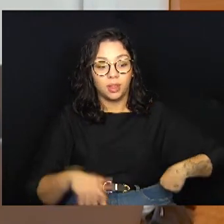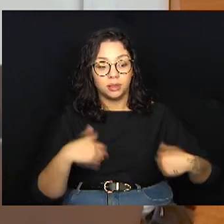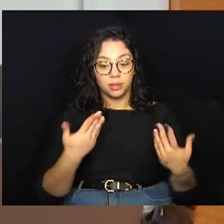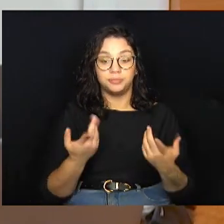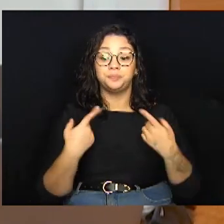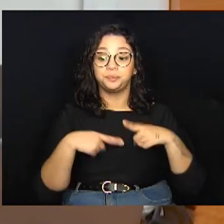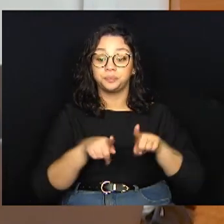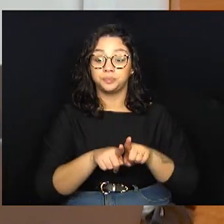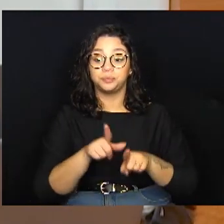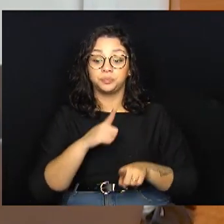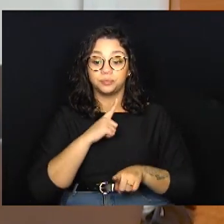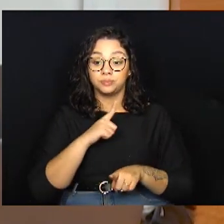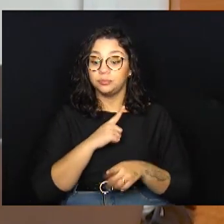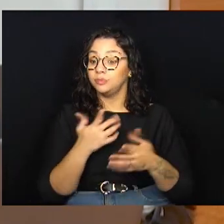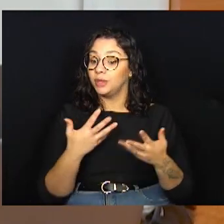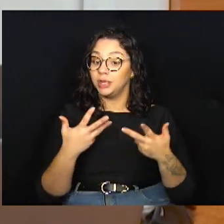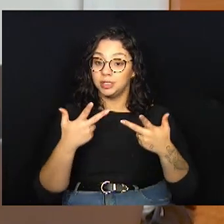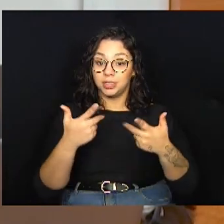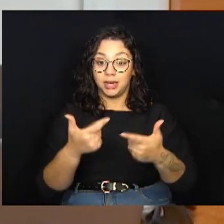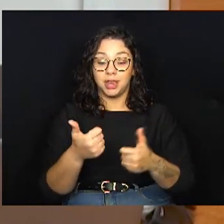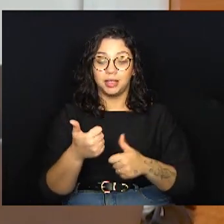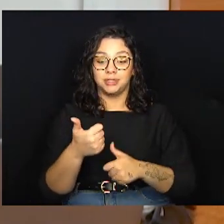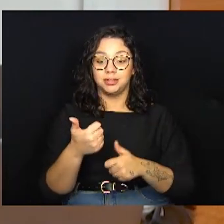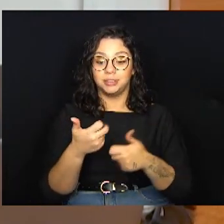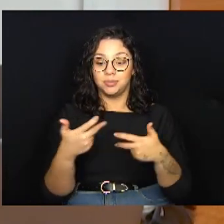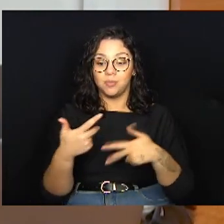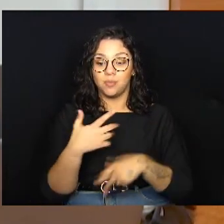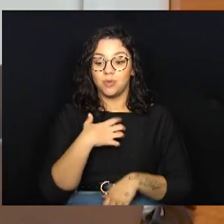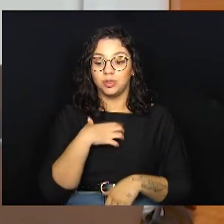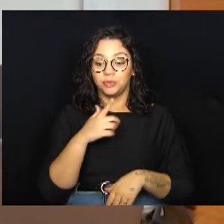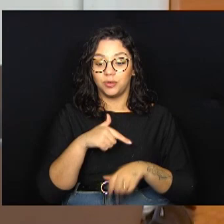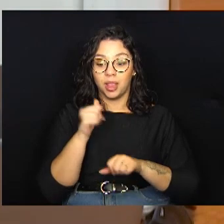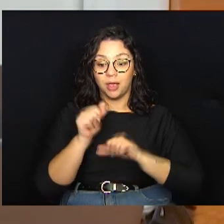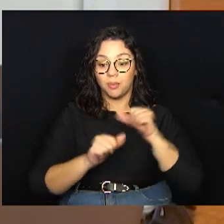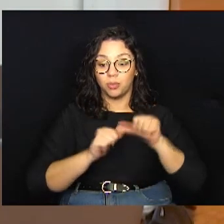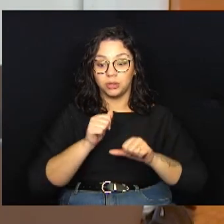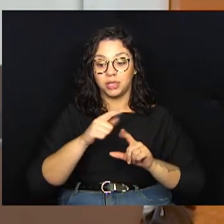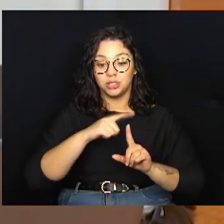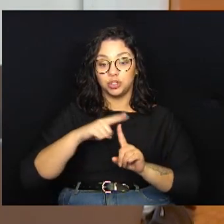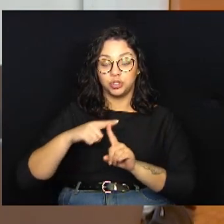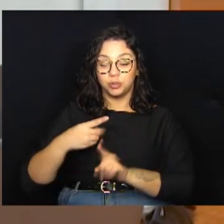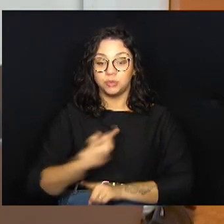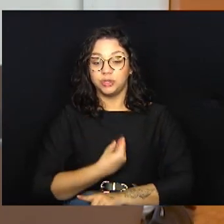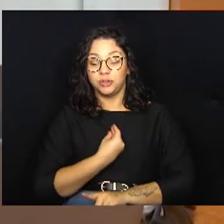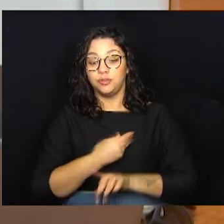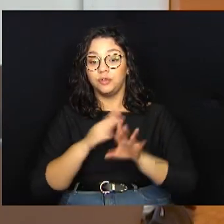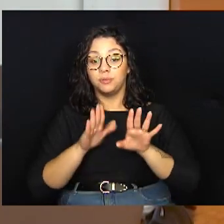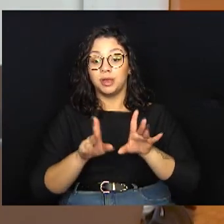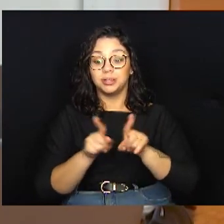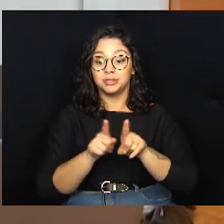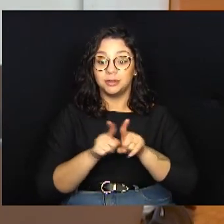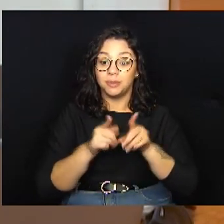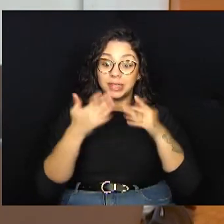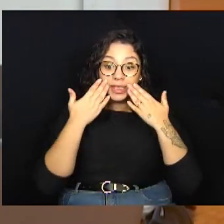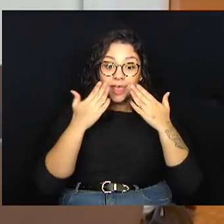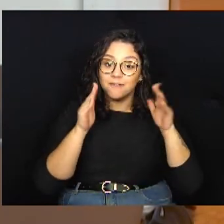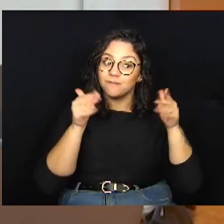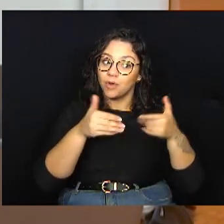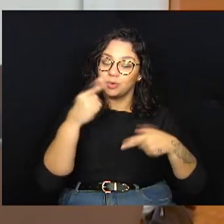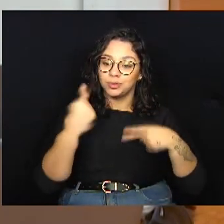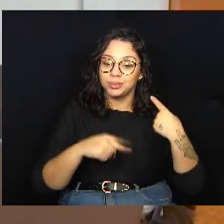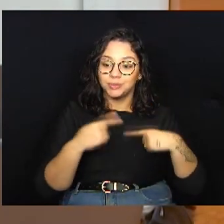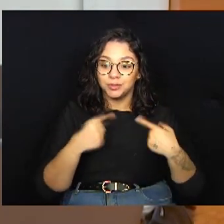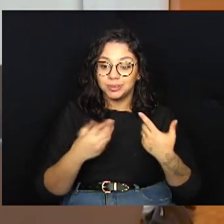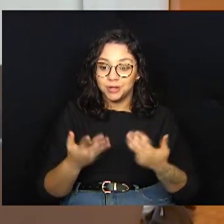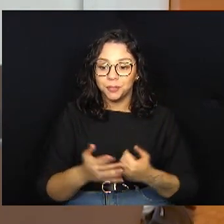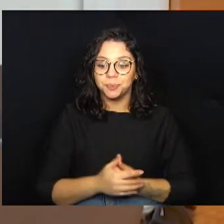são procurados por excelentes motivos, pela mudança do estilo de vida, também estão na vitrine para ser foco de discussão,